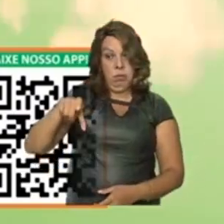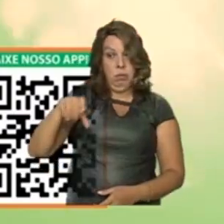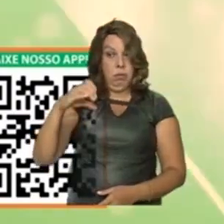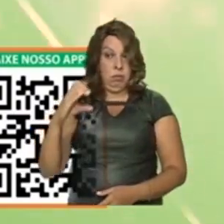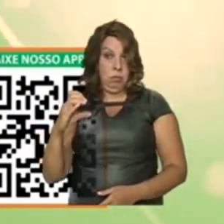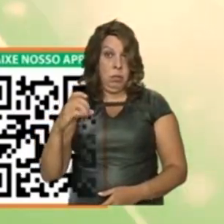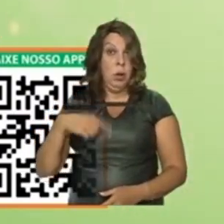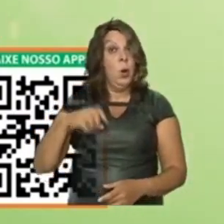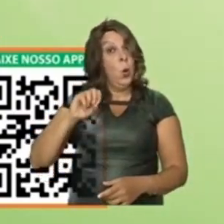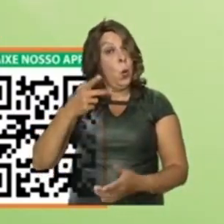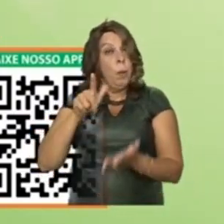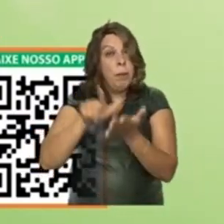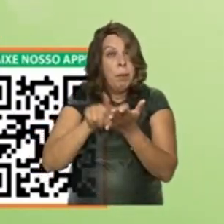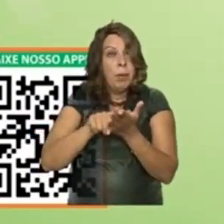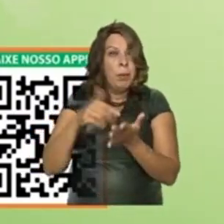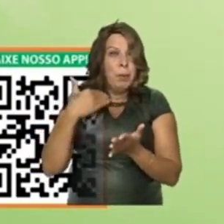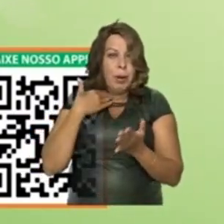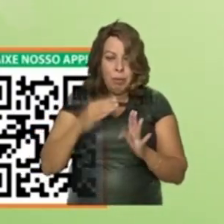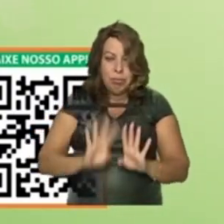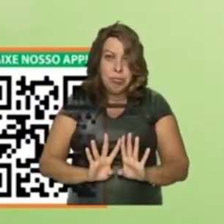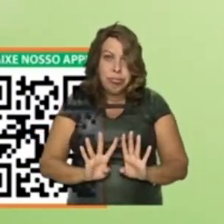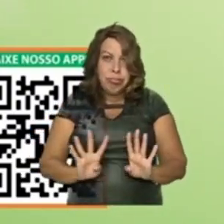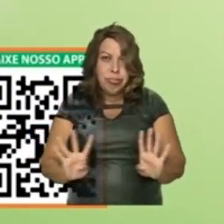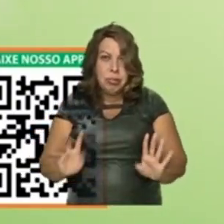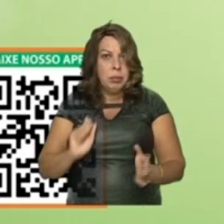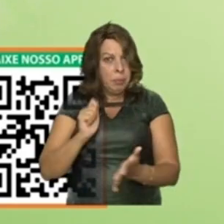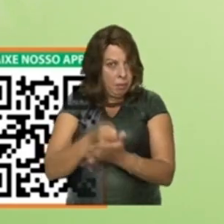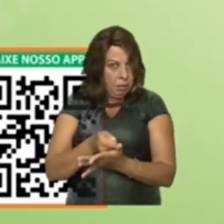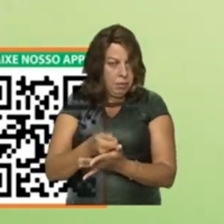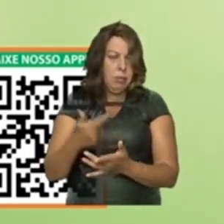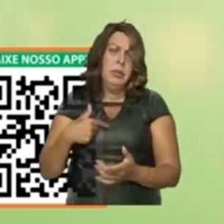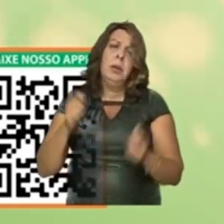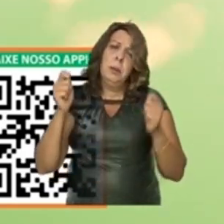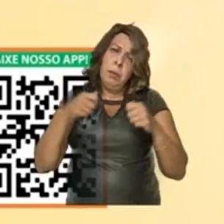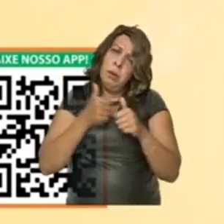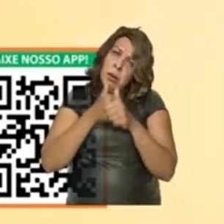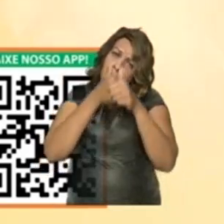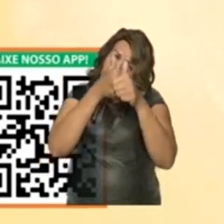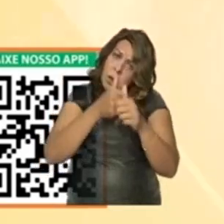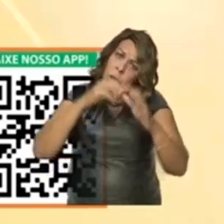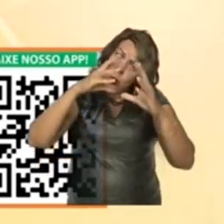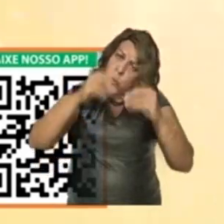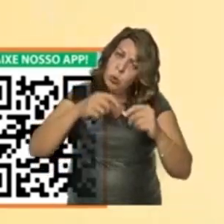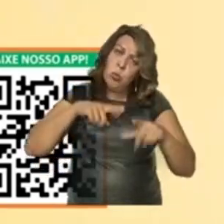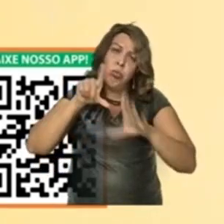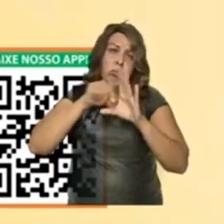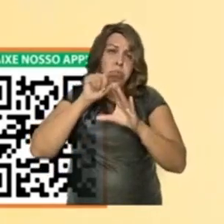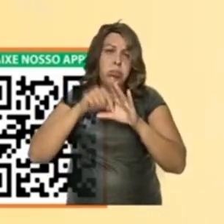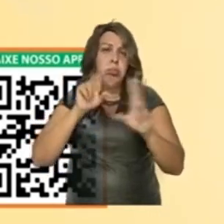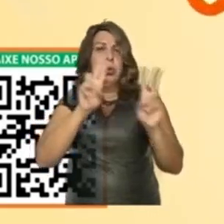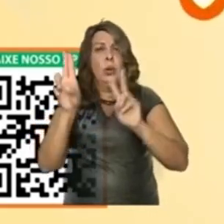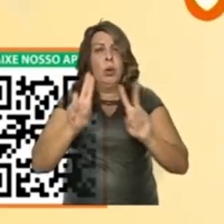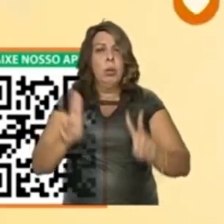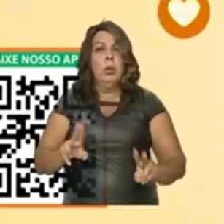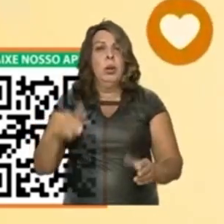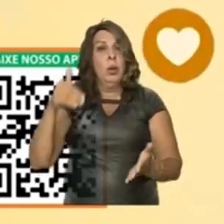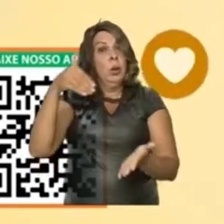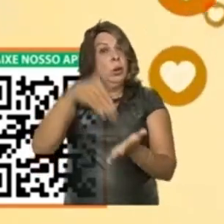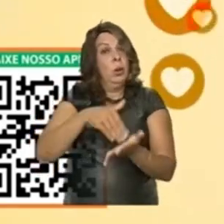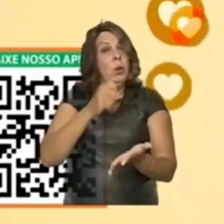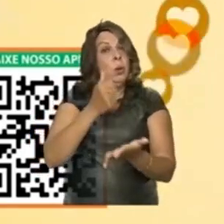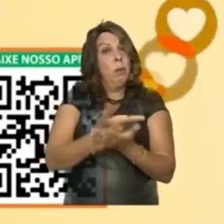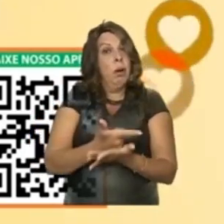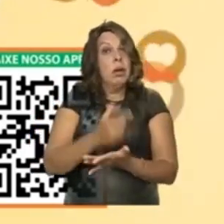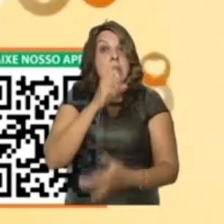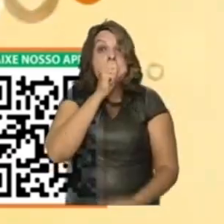bancário. Com o aplicativo você pode conferir os resultados, ficar por dentro das premiações e comprar seu título até 23 horas e